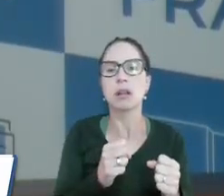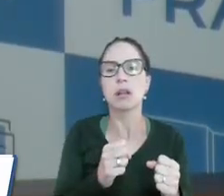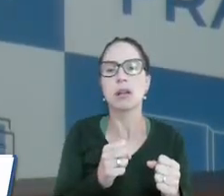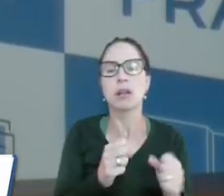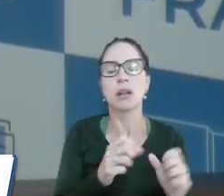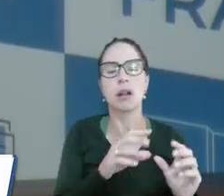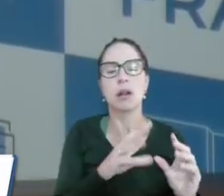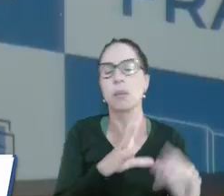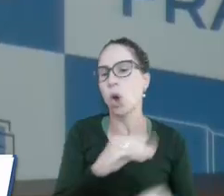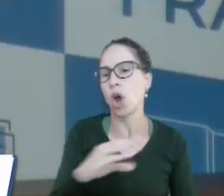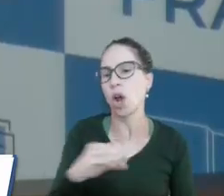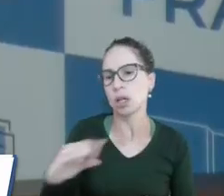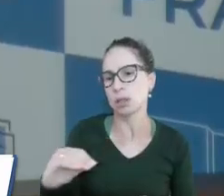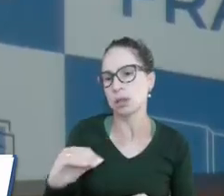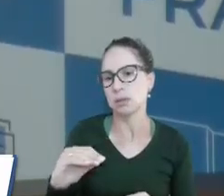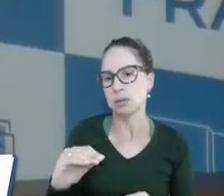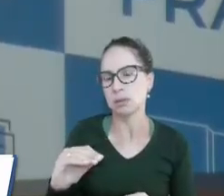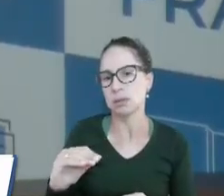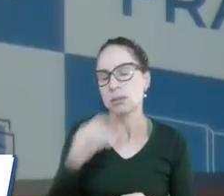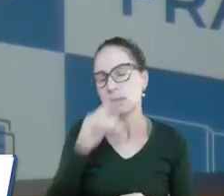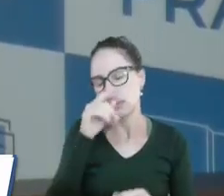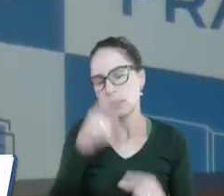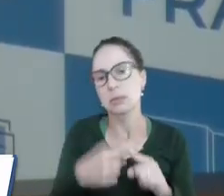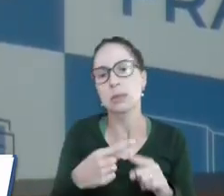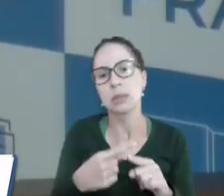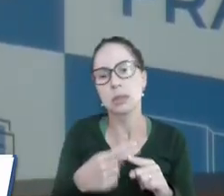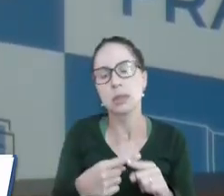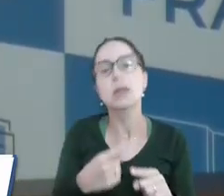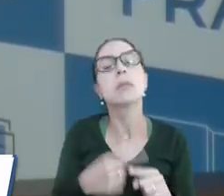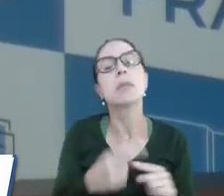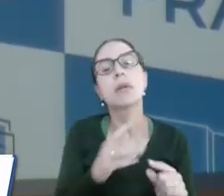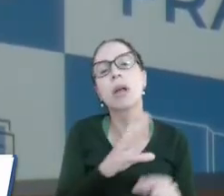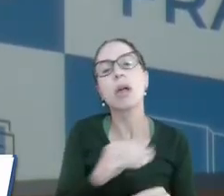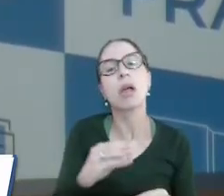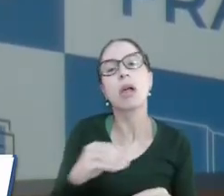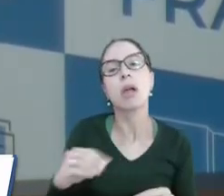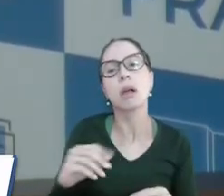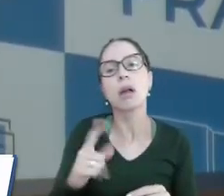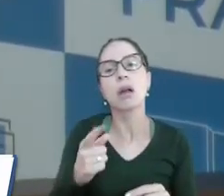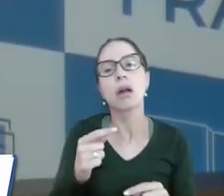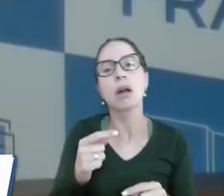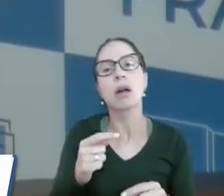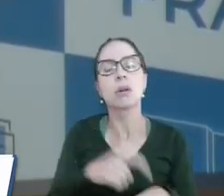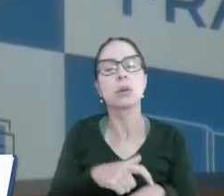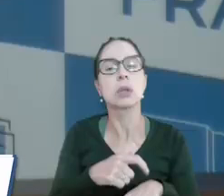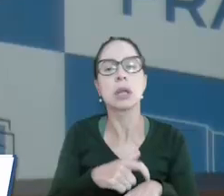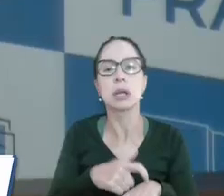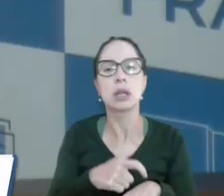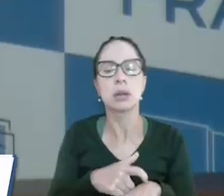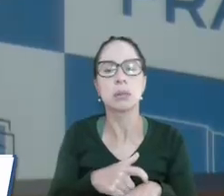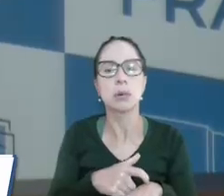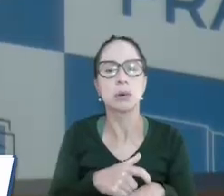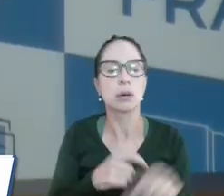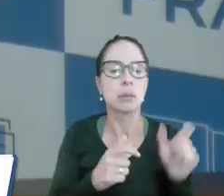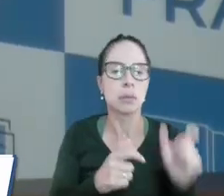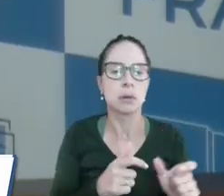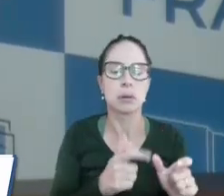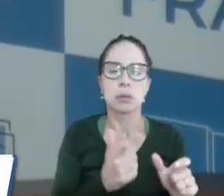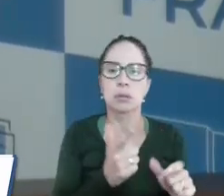procrastinada. Ou seja, por quê? Porque prorrogar o prazo de validade daquele que está à